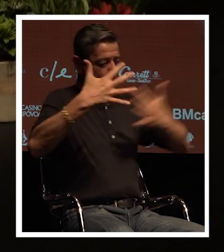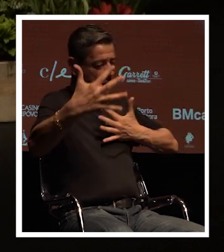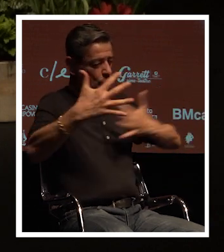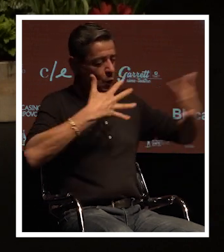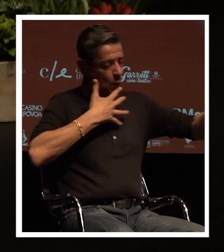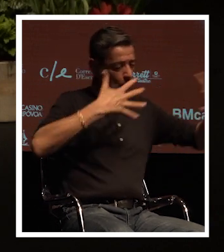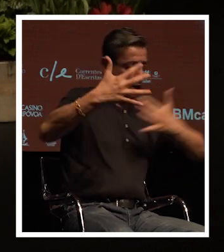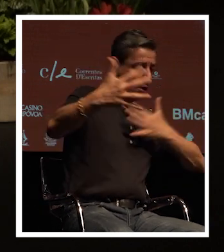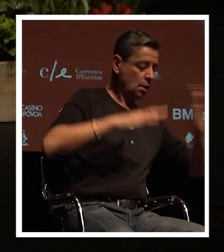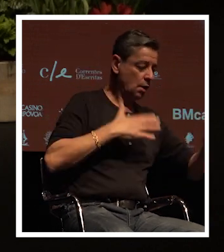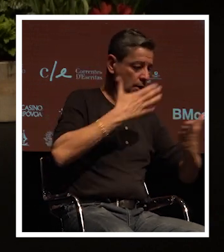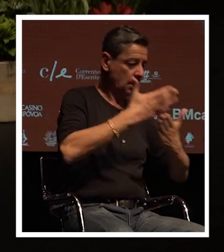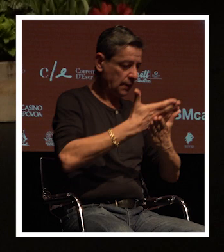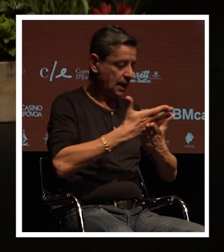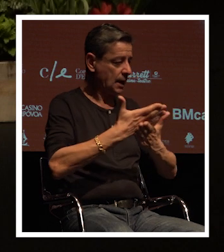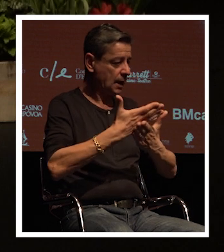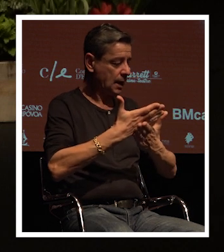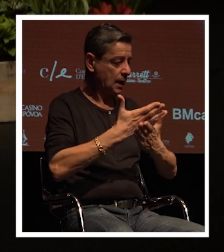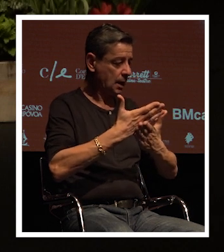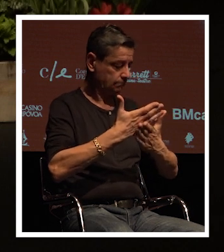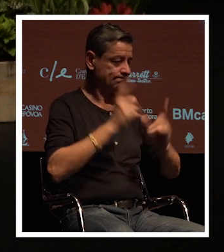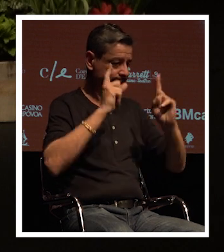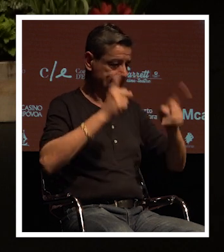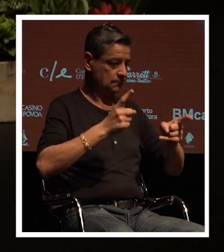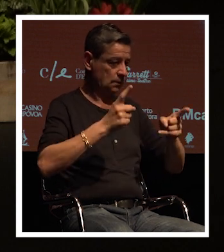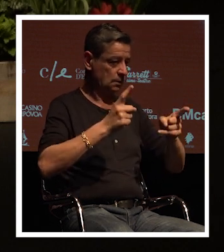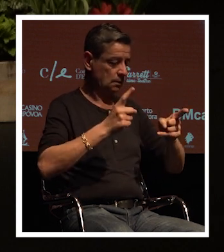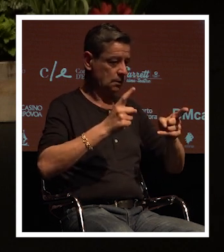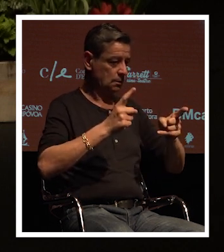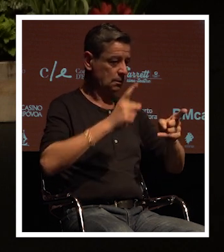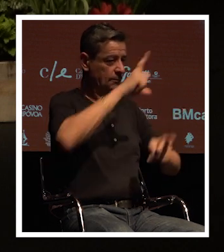vento não há